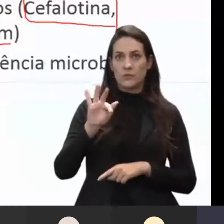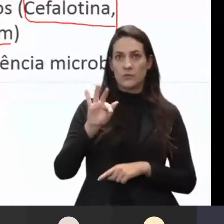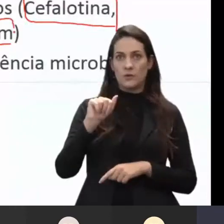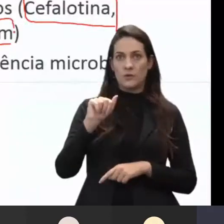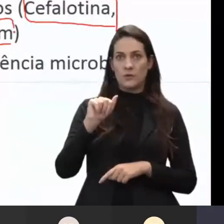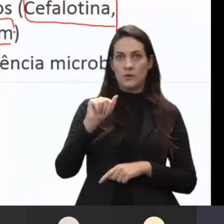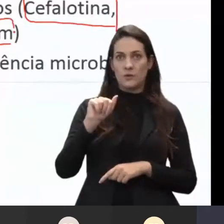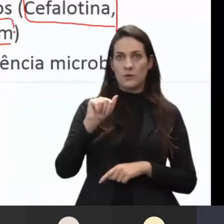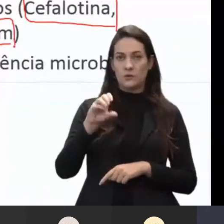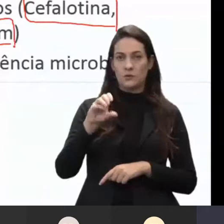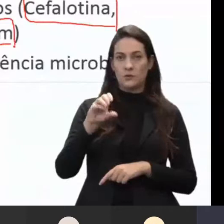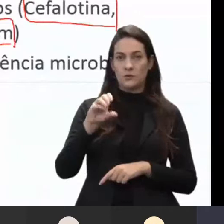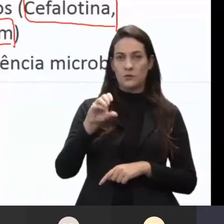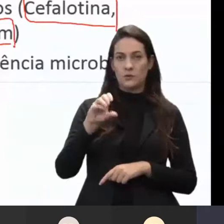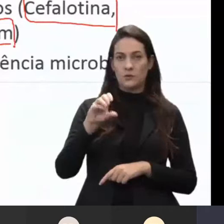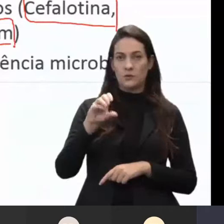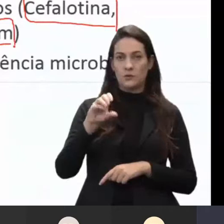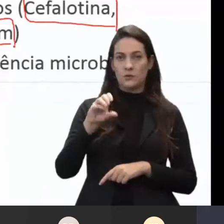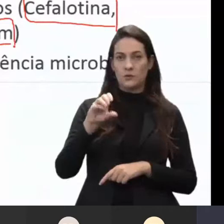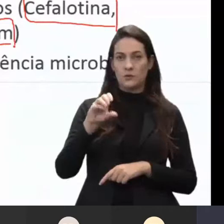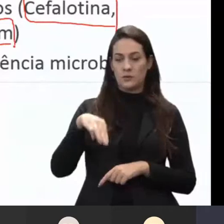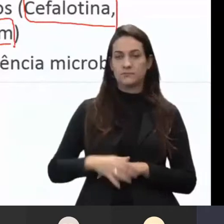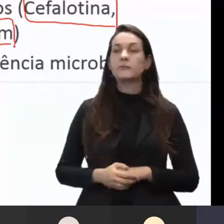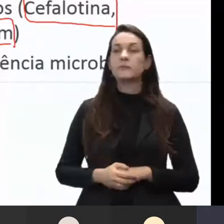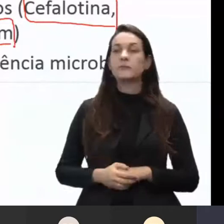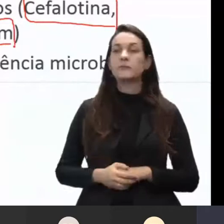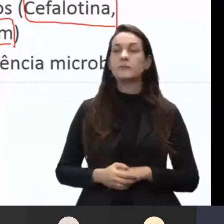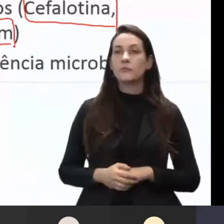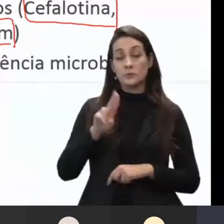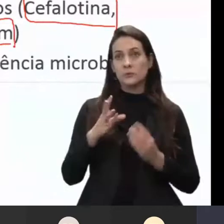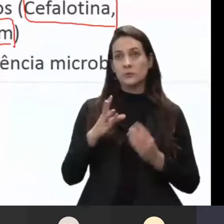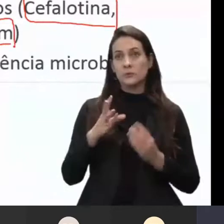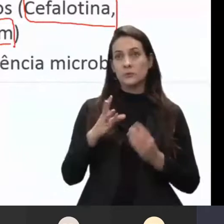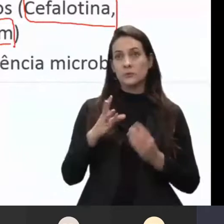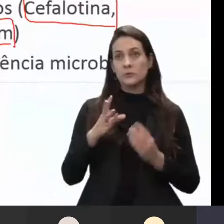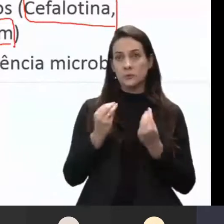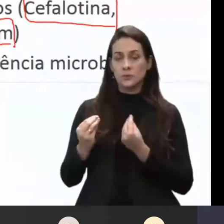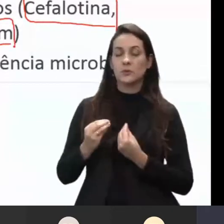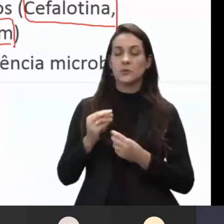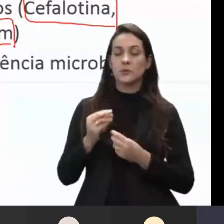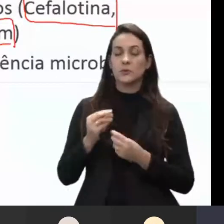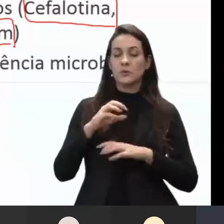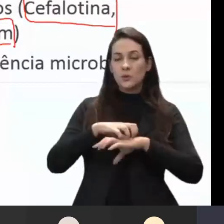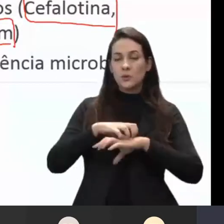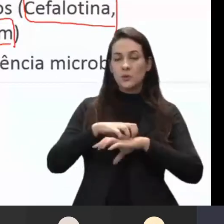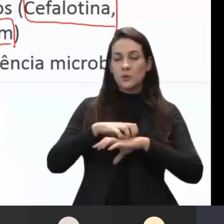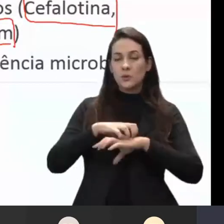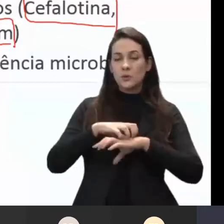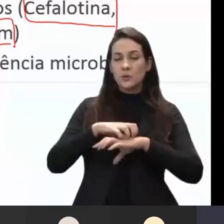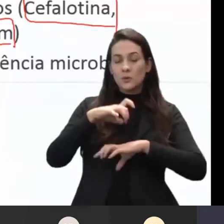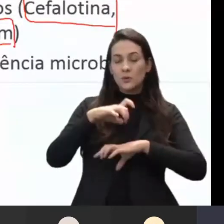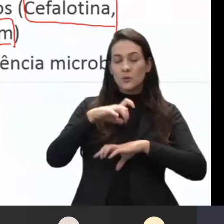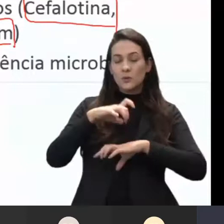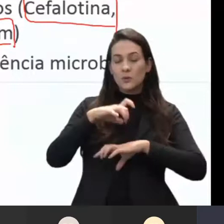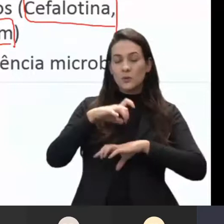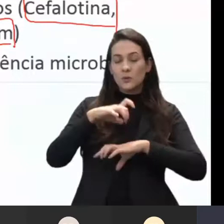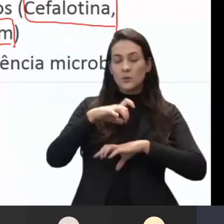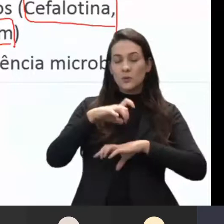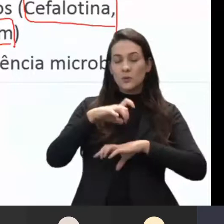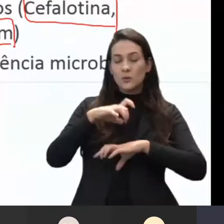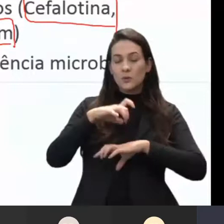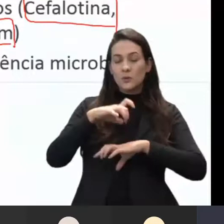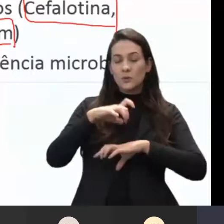o sulfametoxazol mais o trimestoprim, que é utilizado também para tratar infecções do trato urinário e faz parte